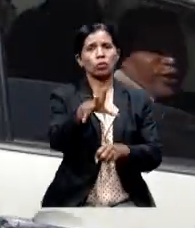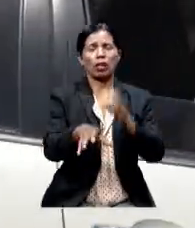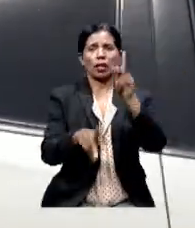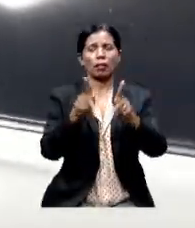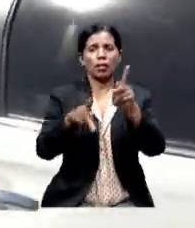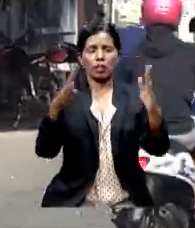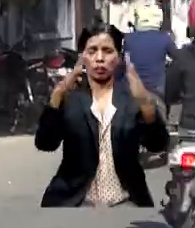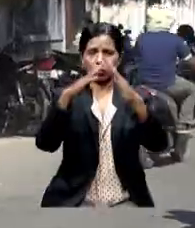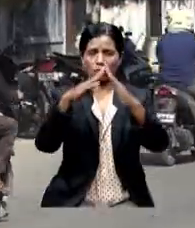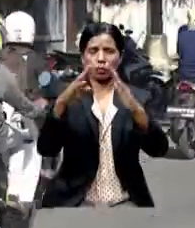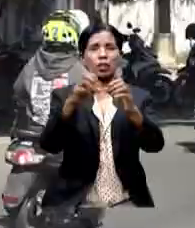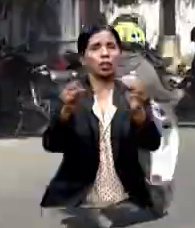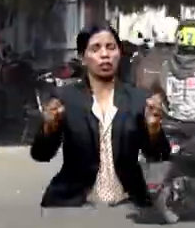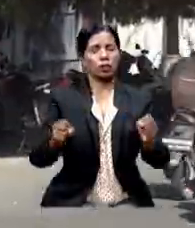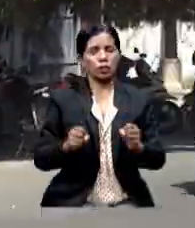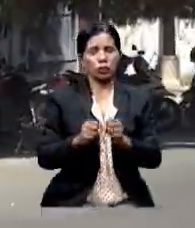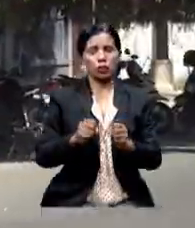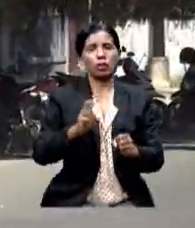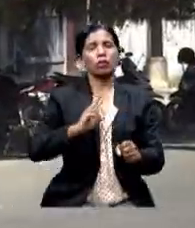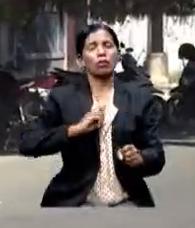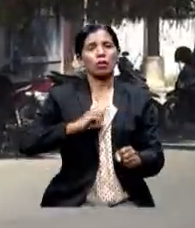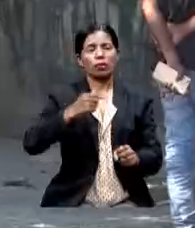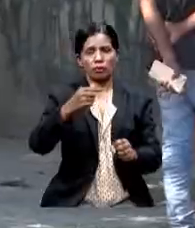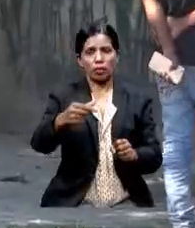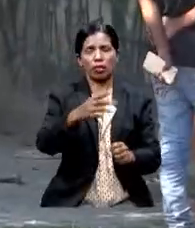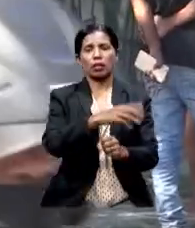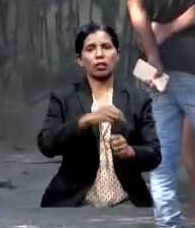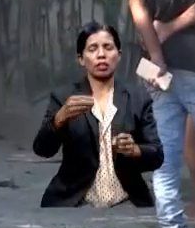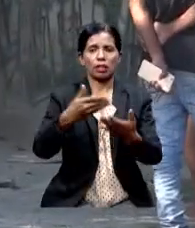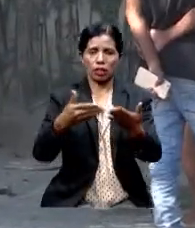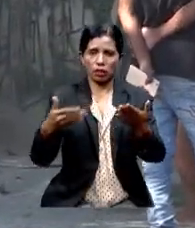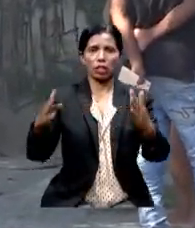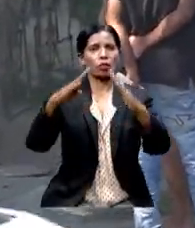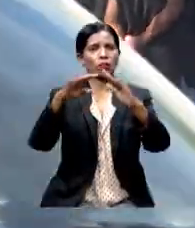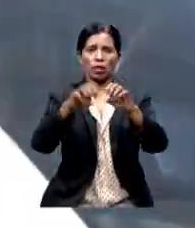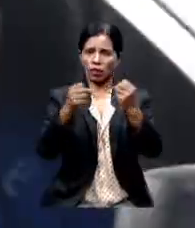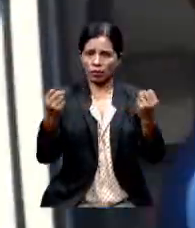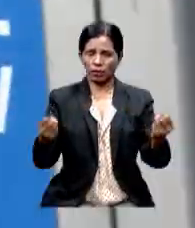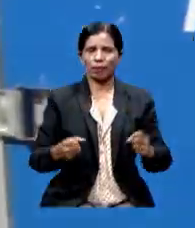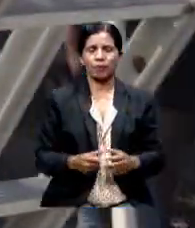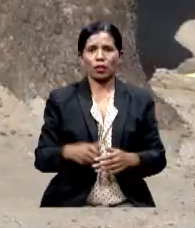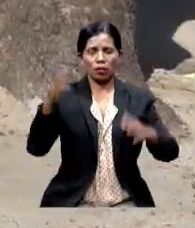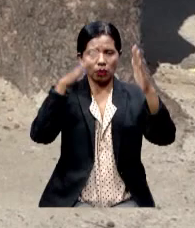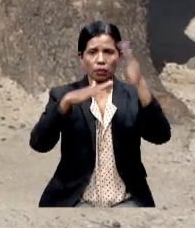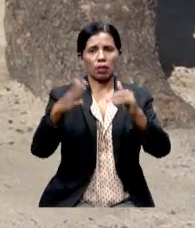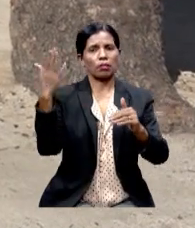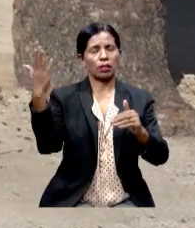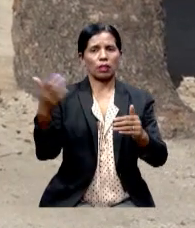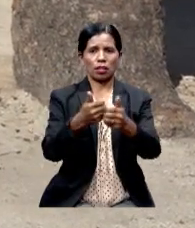Vila Verde, onde resulta a comunidade ser em Uma, Nossa San, reta na estraga. Comprando-se daí a Arte Marçais e